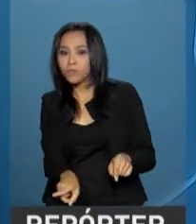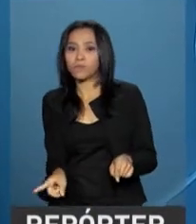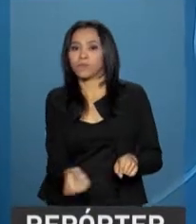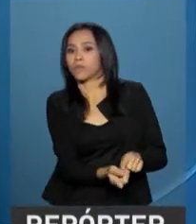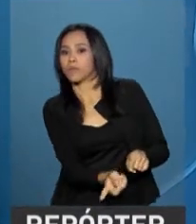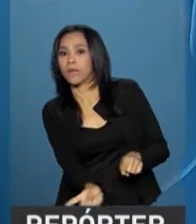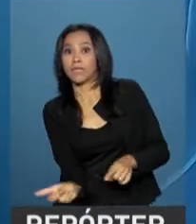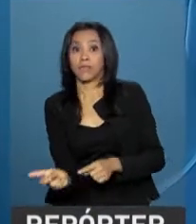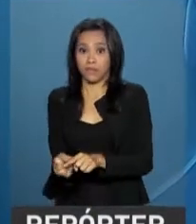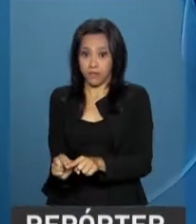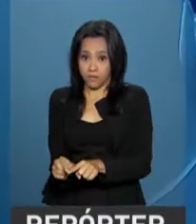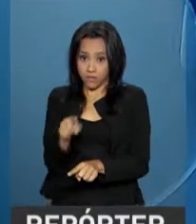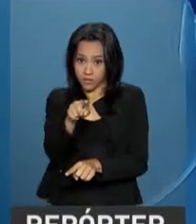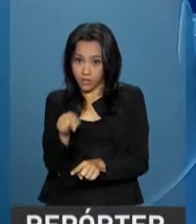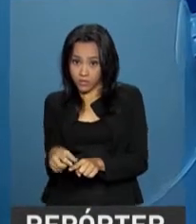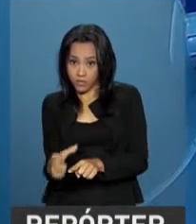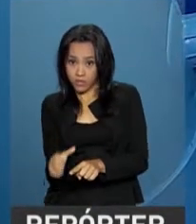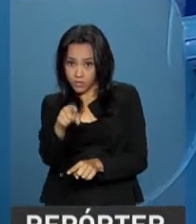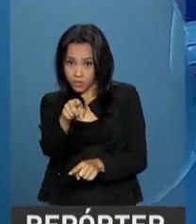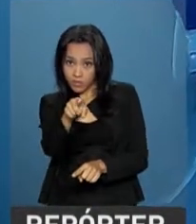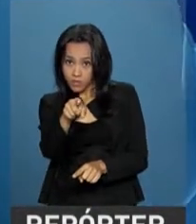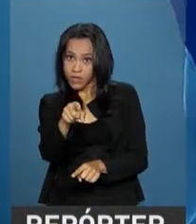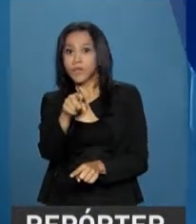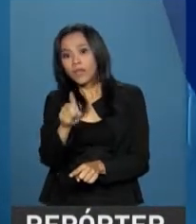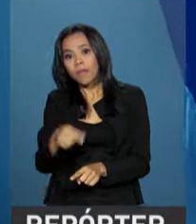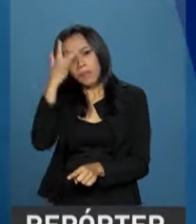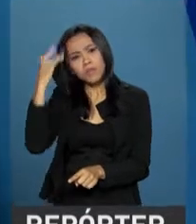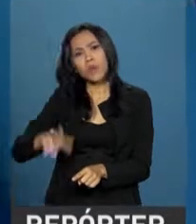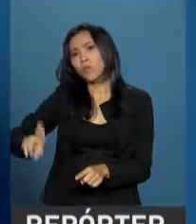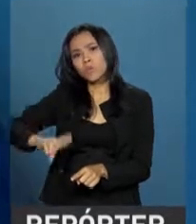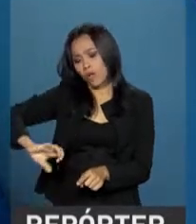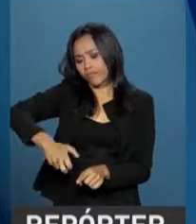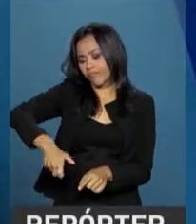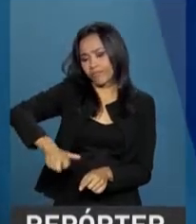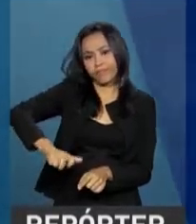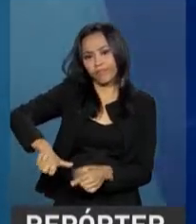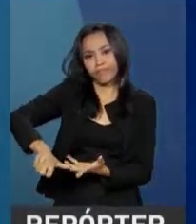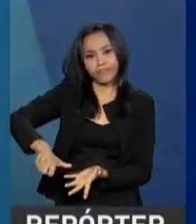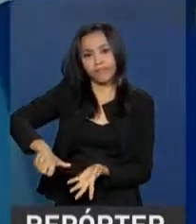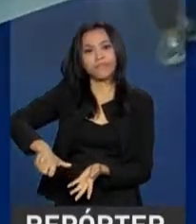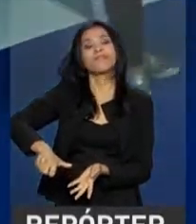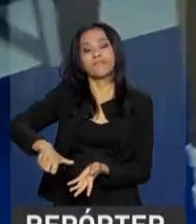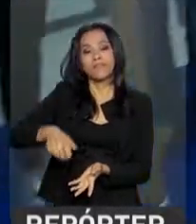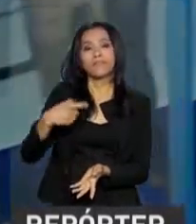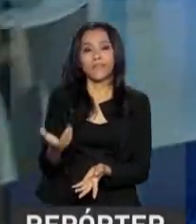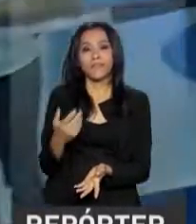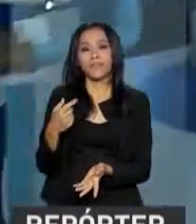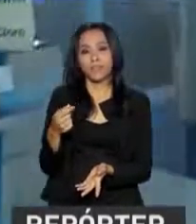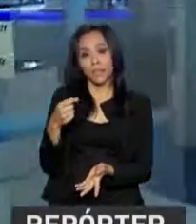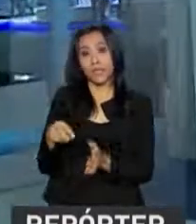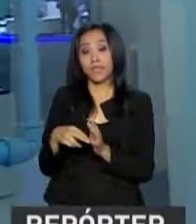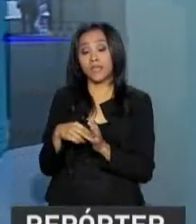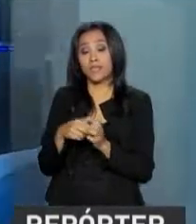saí aqui na tubulação destinada a ao usuário e atendendo os requisitos principais da portaria